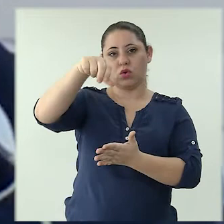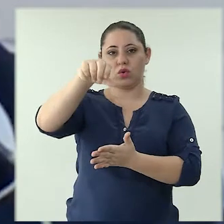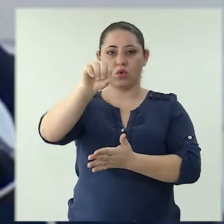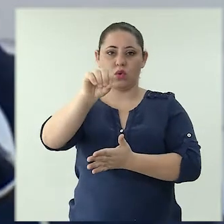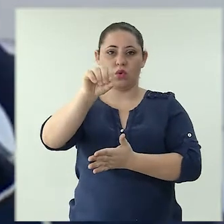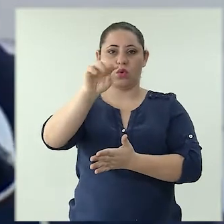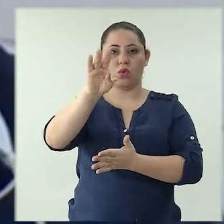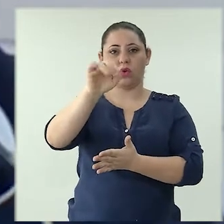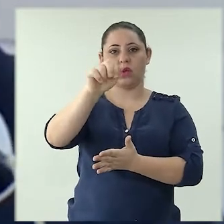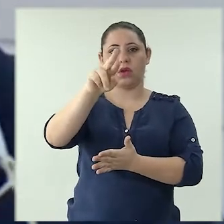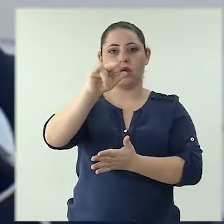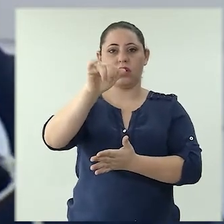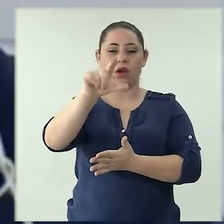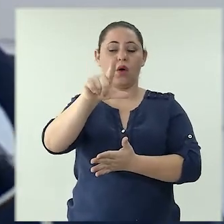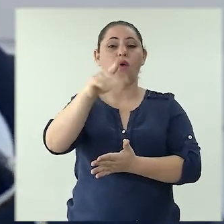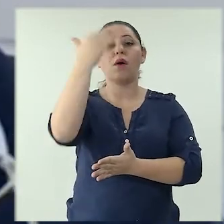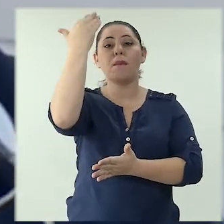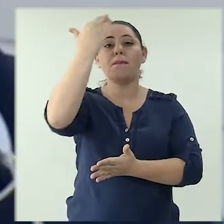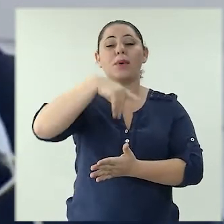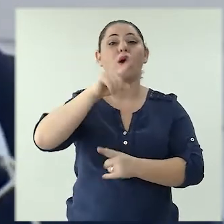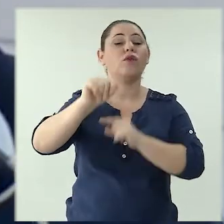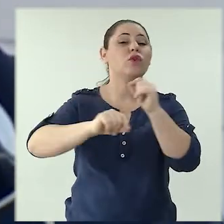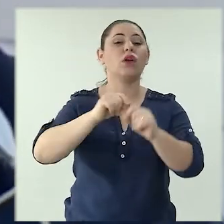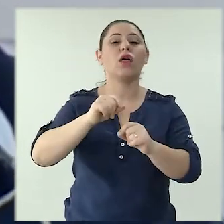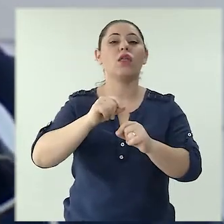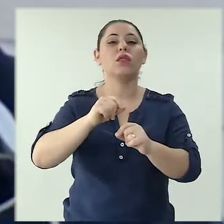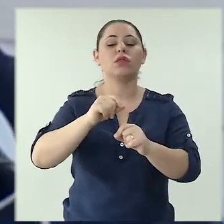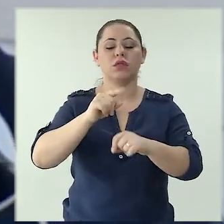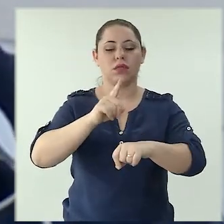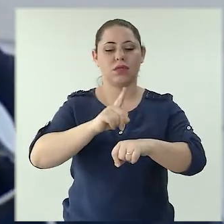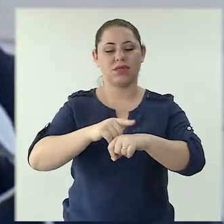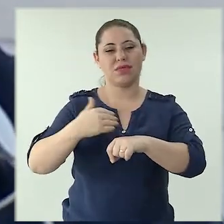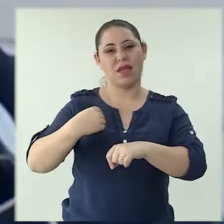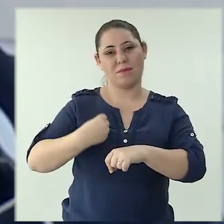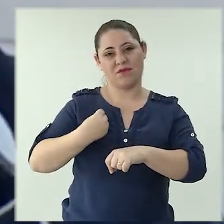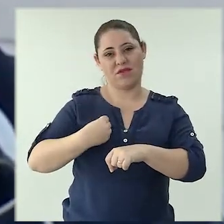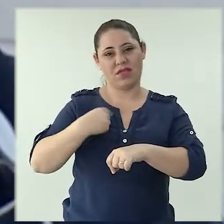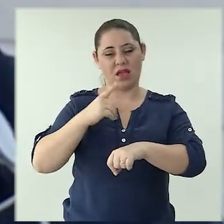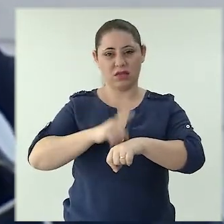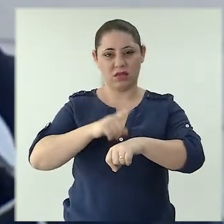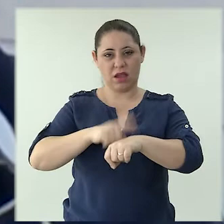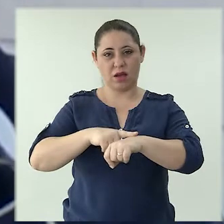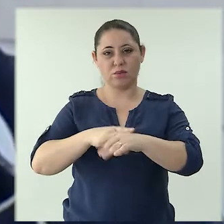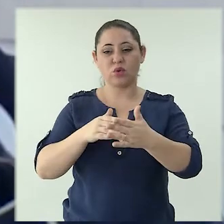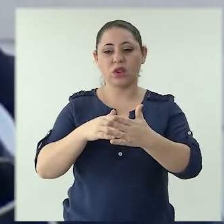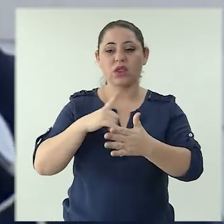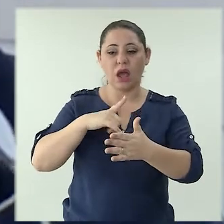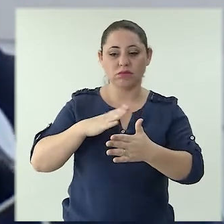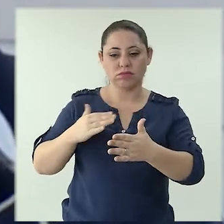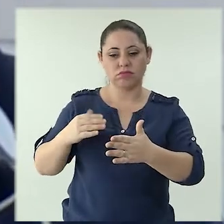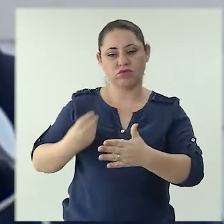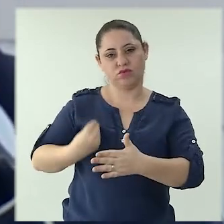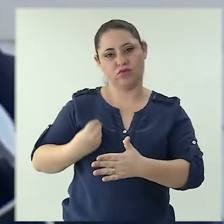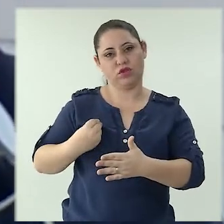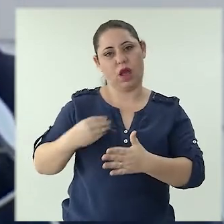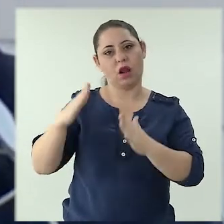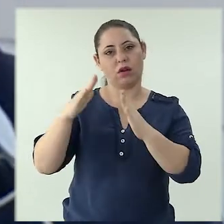notarial, que é onde vai ser comprovado o tempo da posse e tudo que o tabelião encontrar